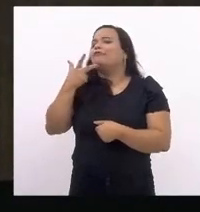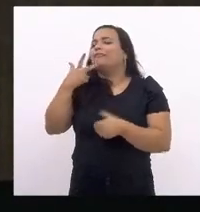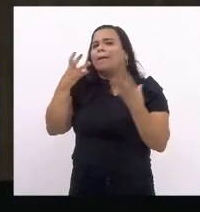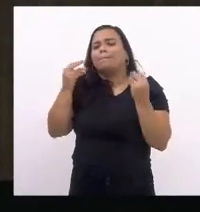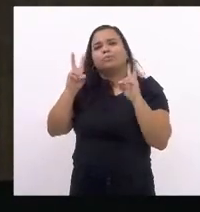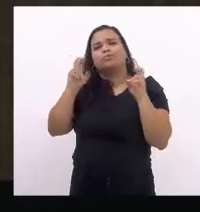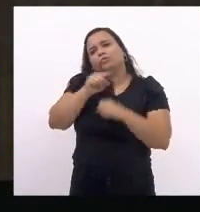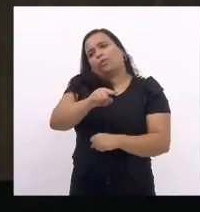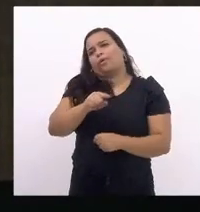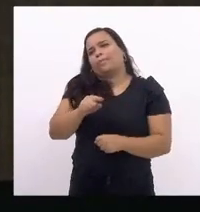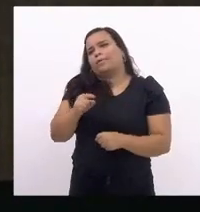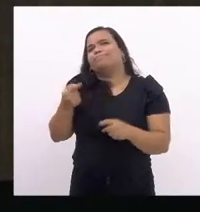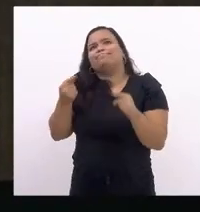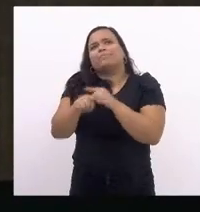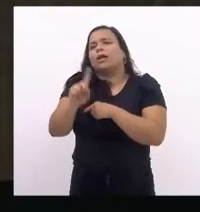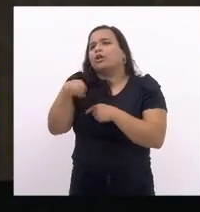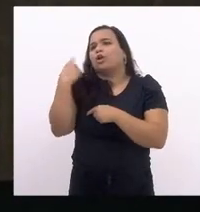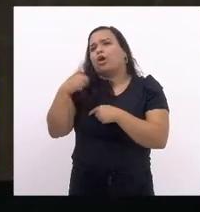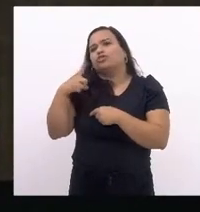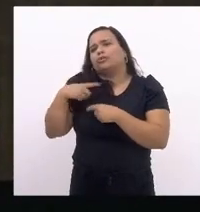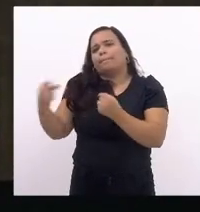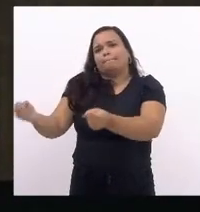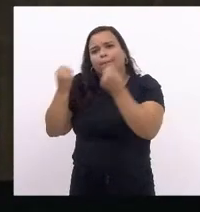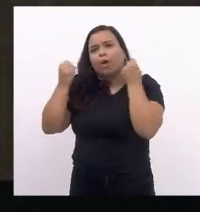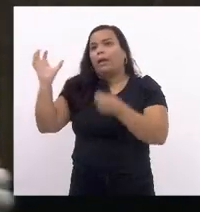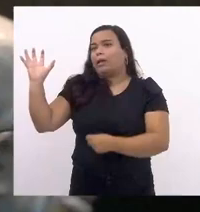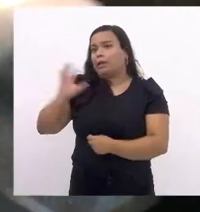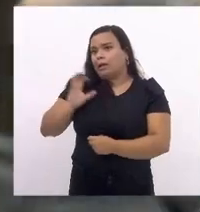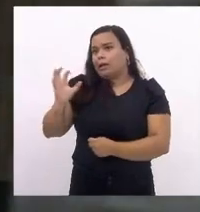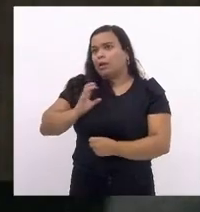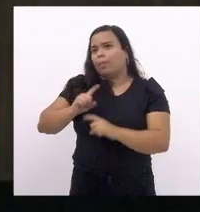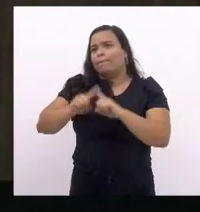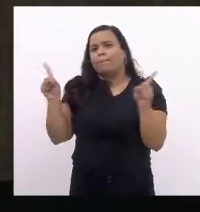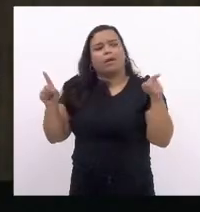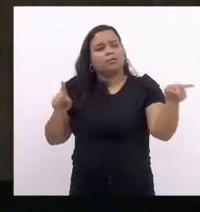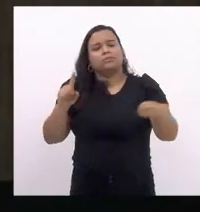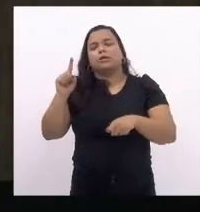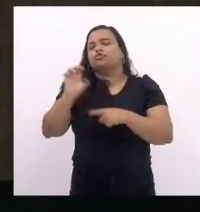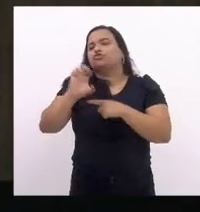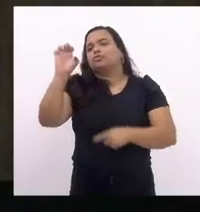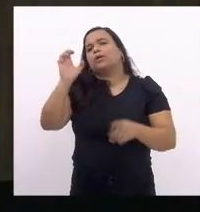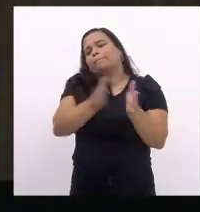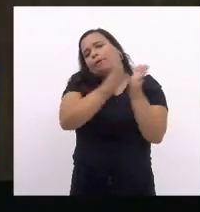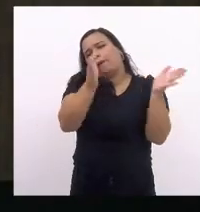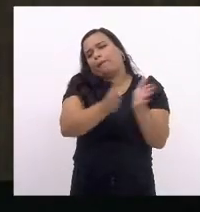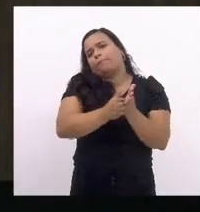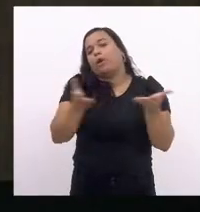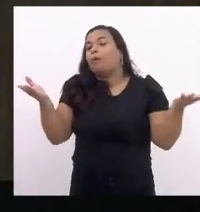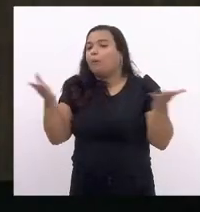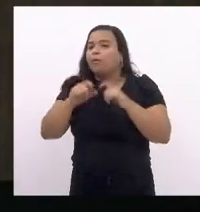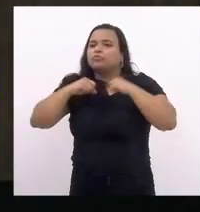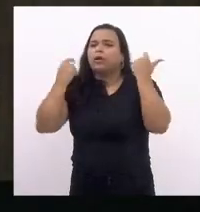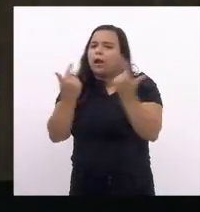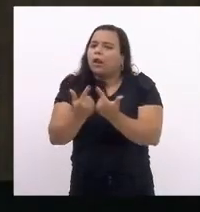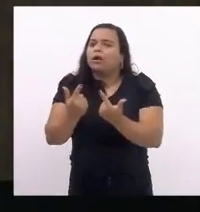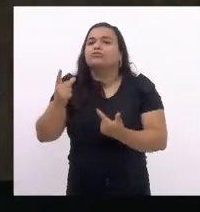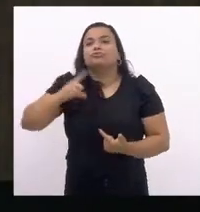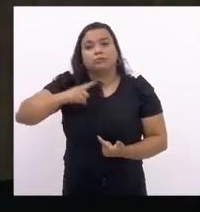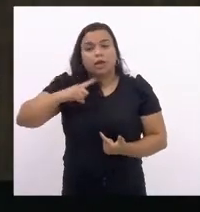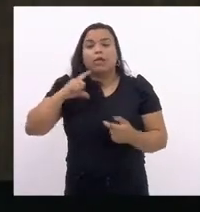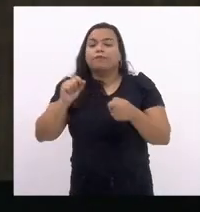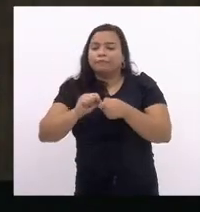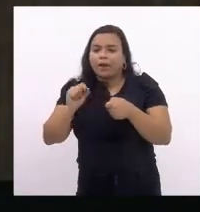ter poderes ricos e um Estado pobre. Declarar o voto. Hoje a Assembleia Legislativa tem